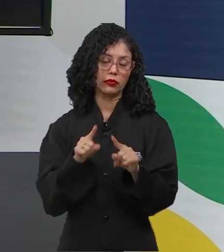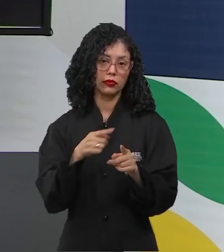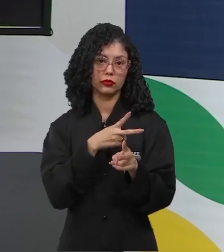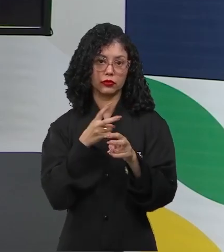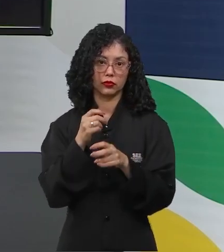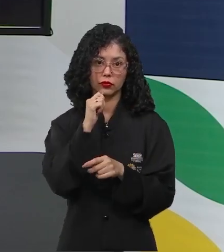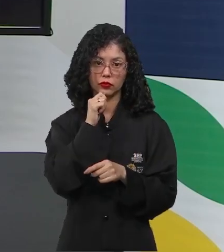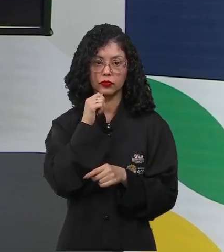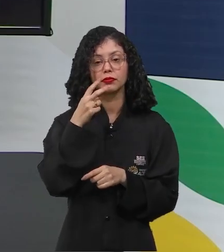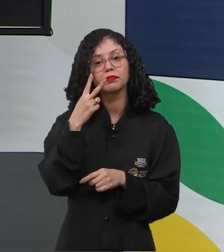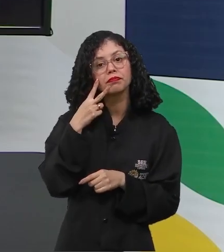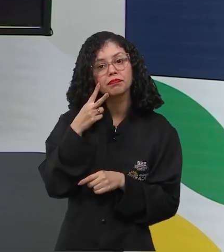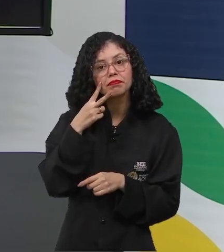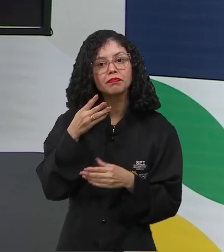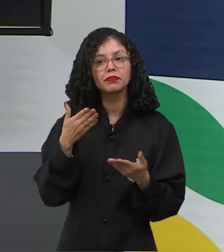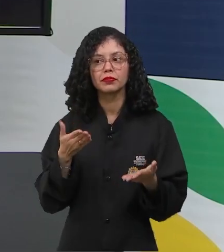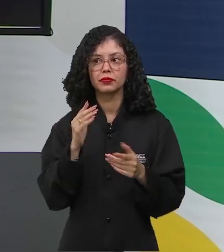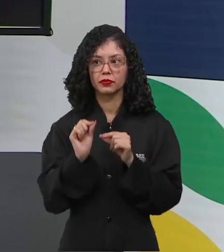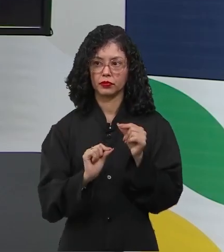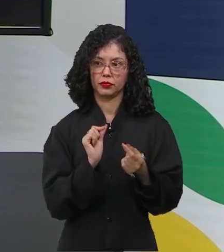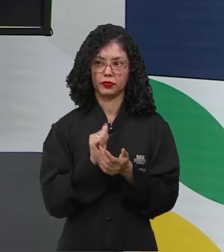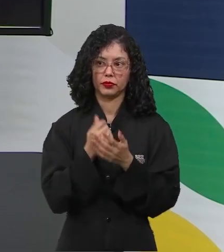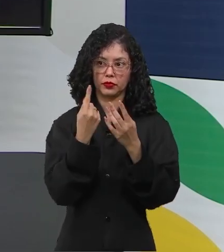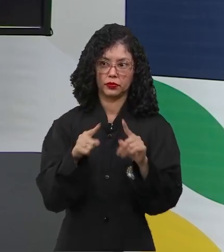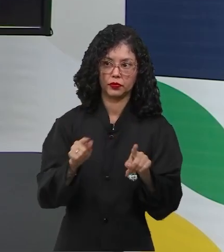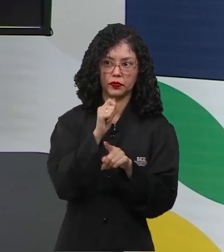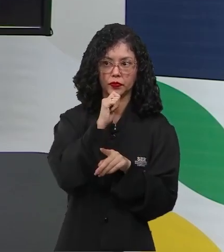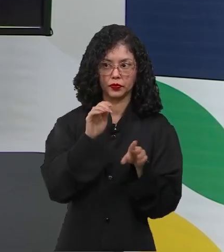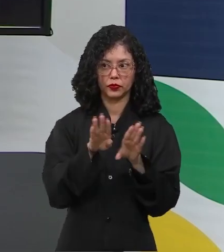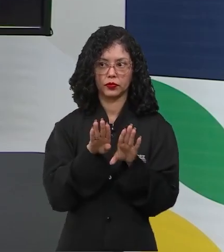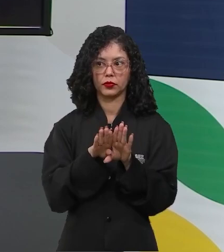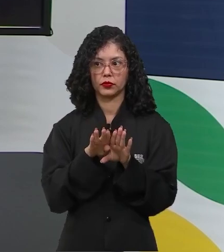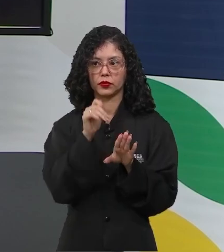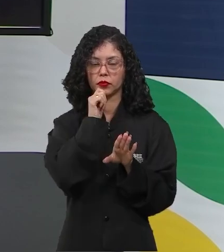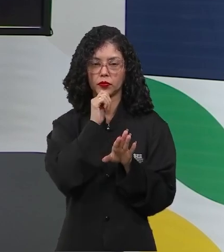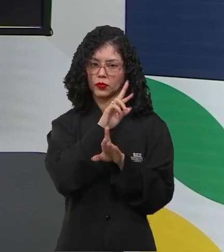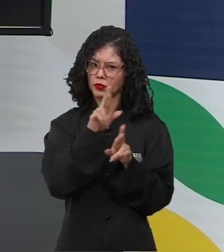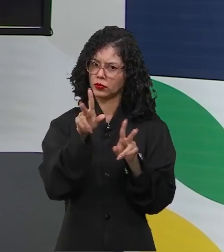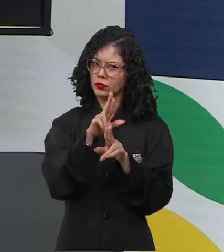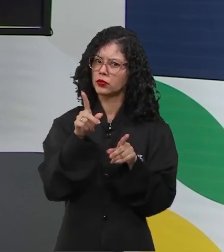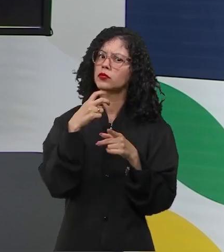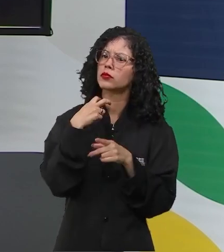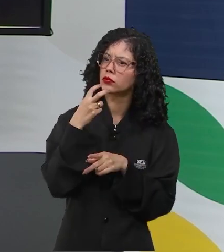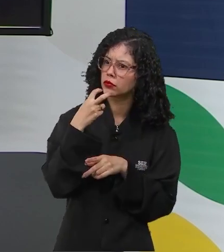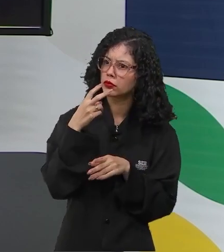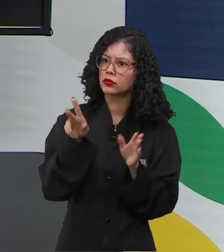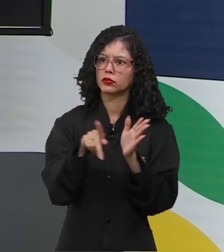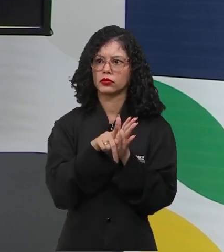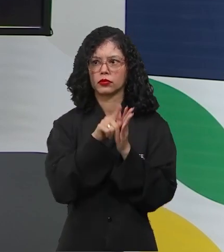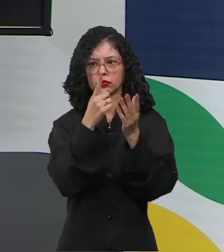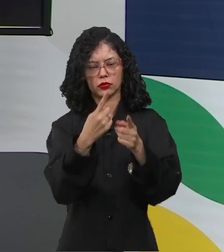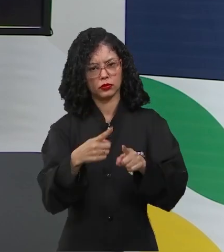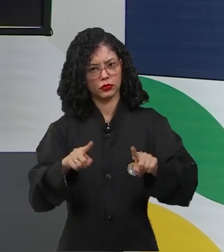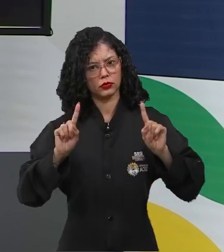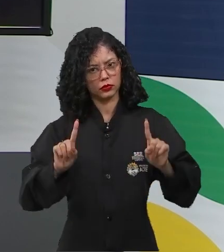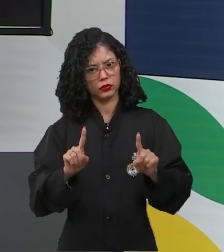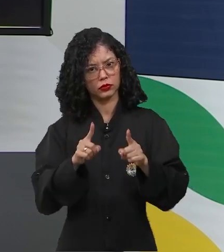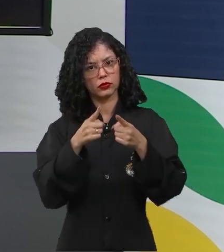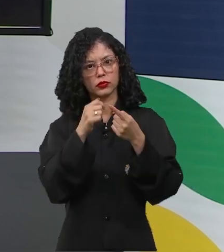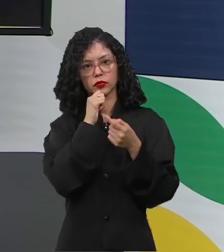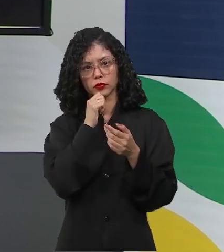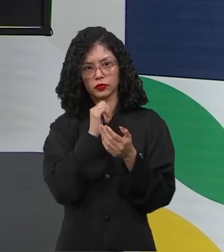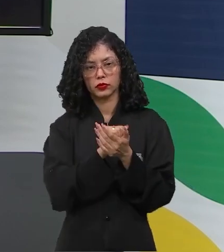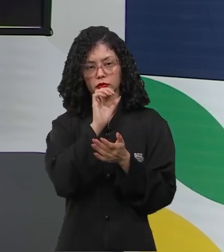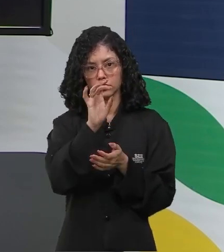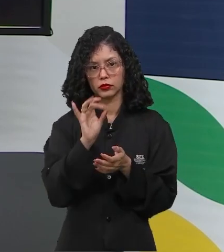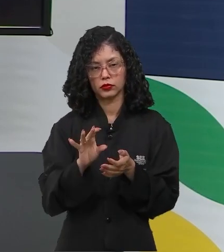gente observar nessa canção a diferença de vozes, né, de melodia na